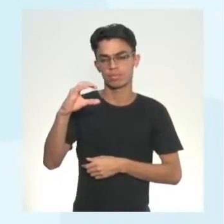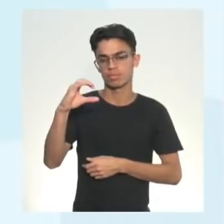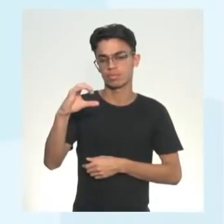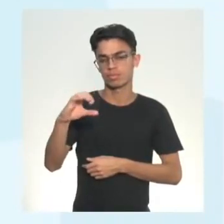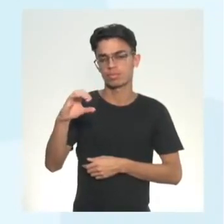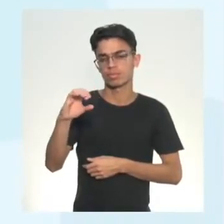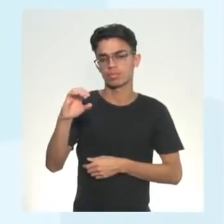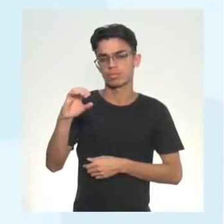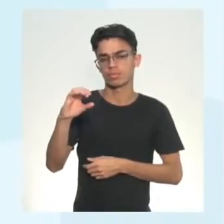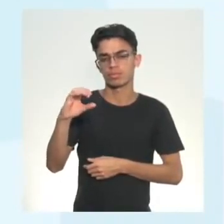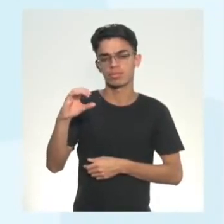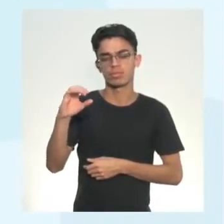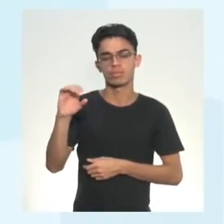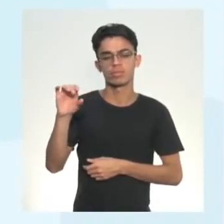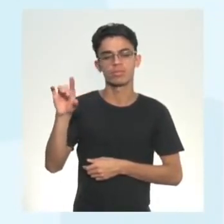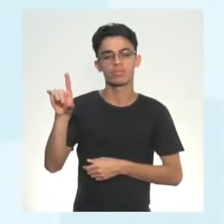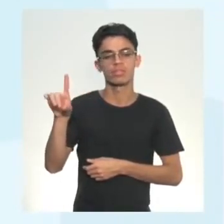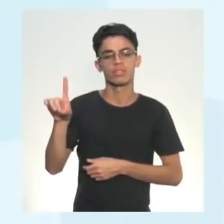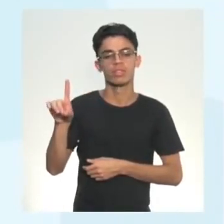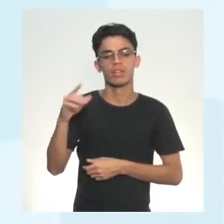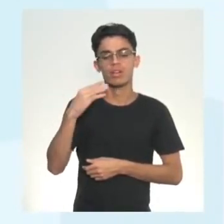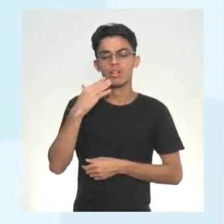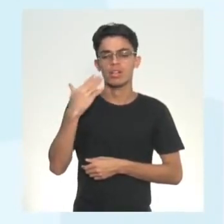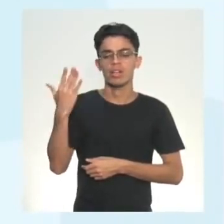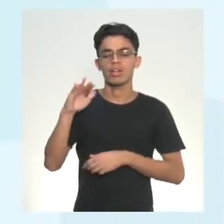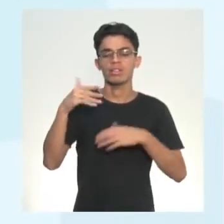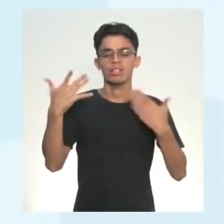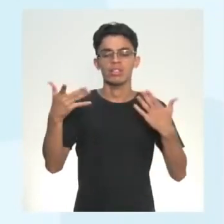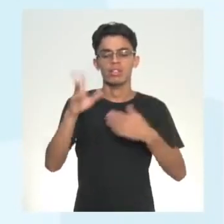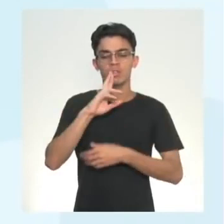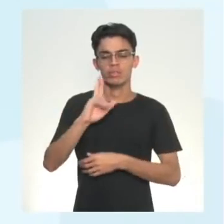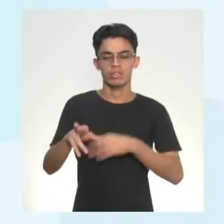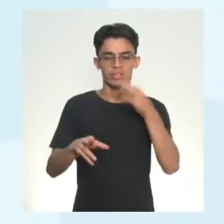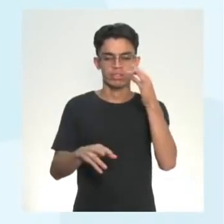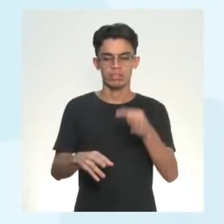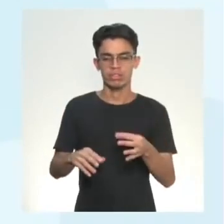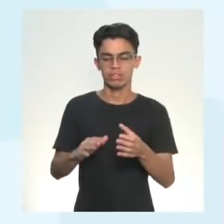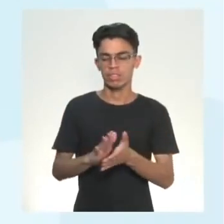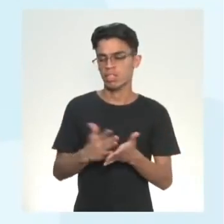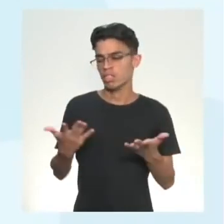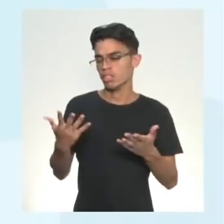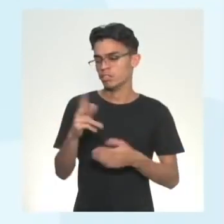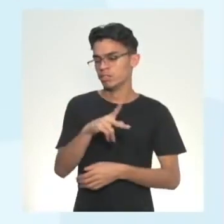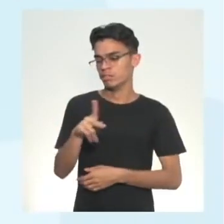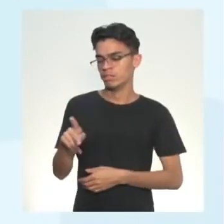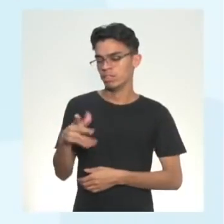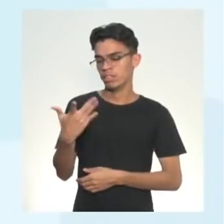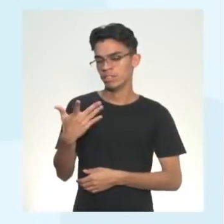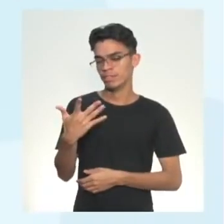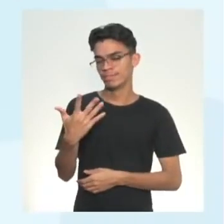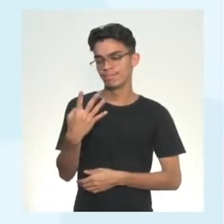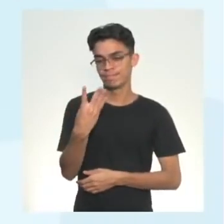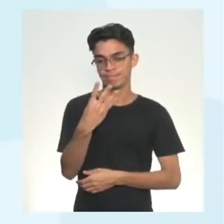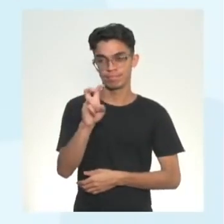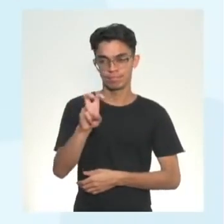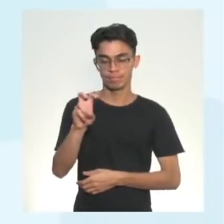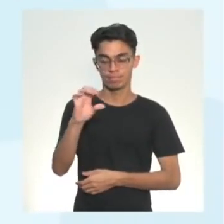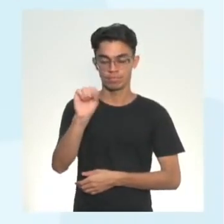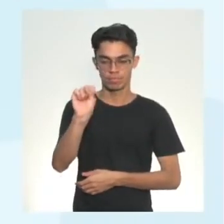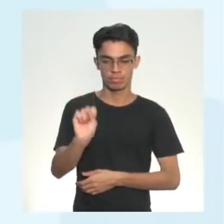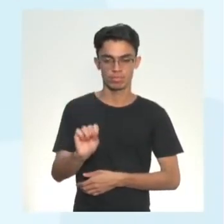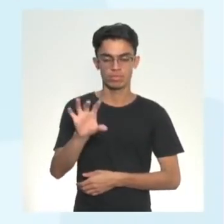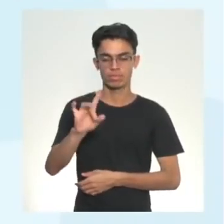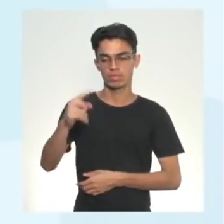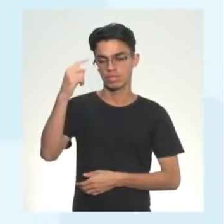duplicado, D, quadruplicado. E aí, qual que é a alternativa correta? Professora Roberta? Olha, eles vão ter 45 segundos para